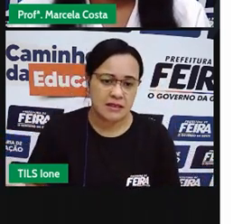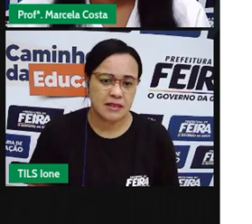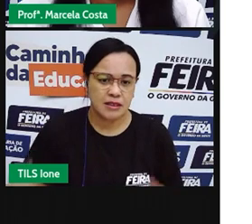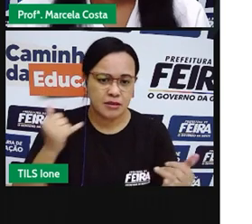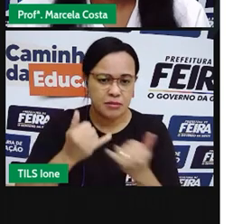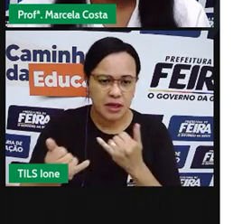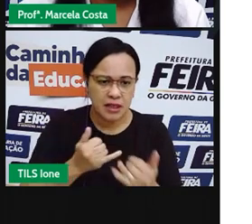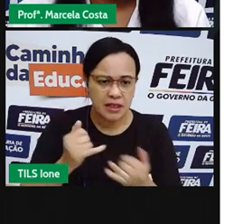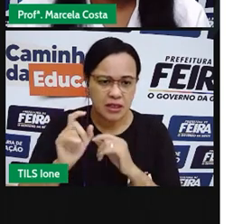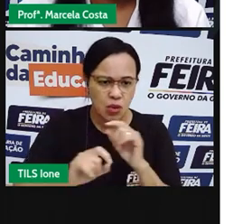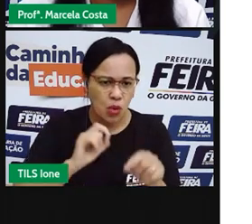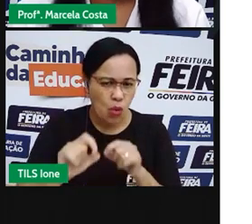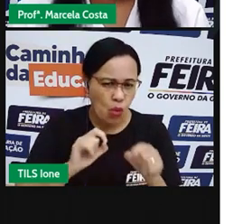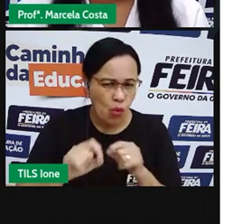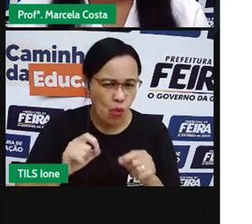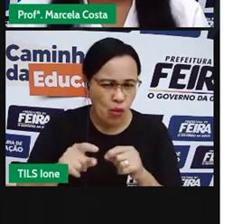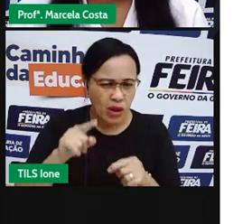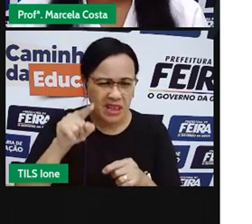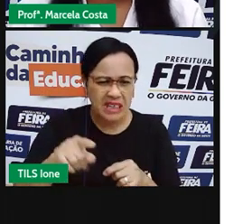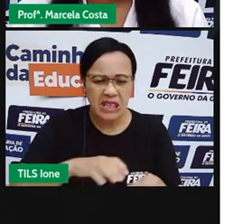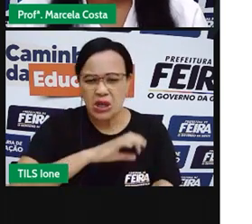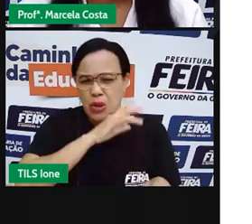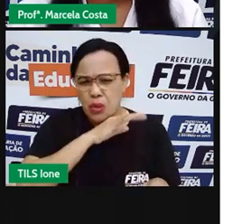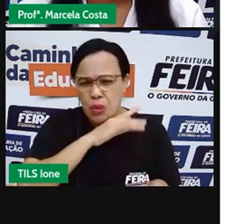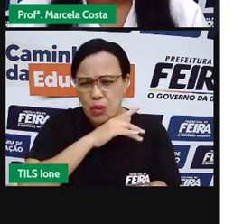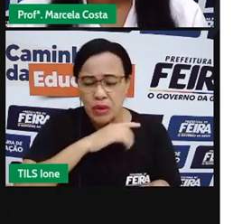Parece que ele está muito incomodado com esse som.